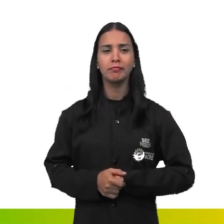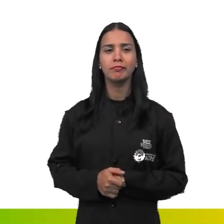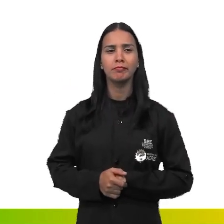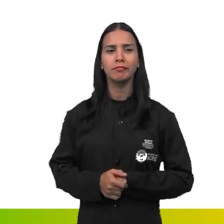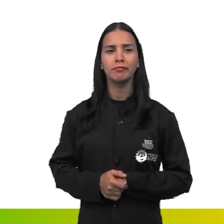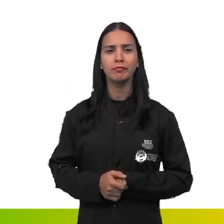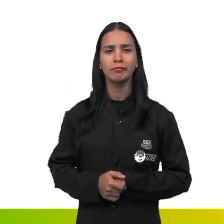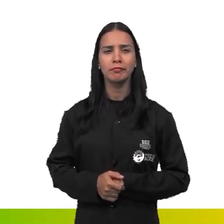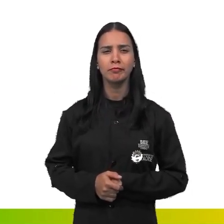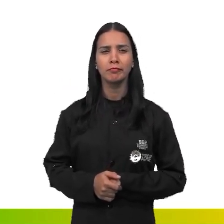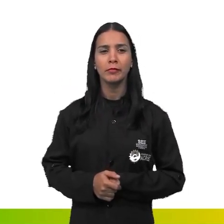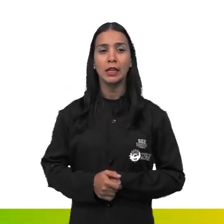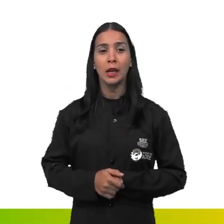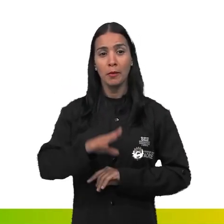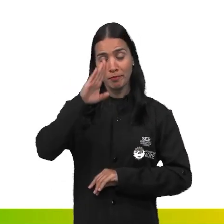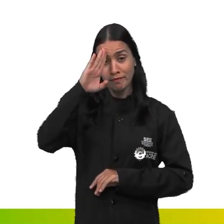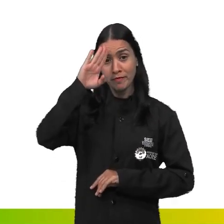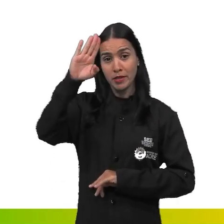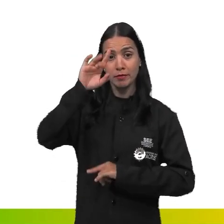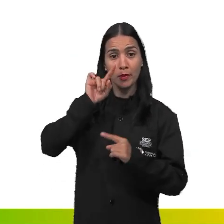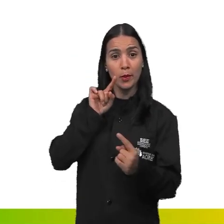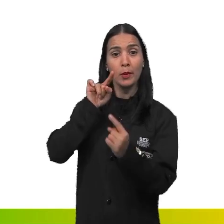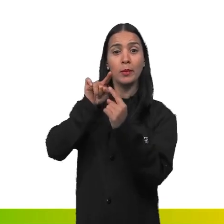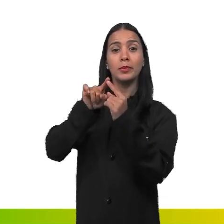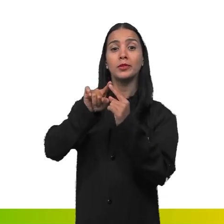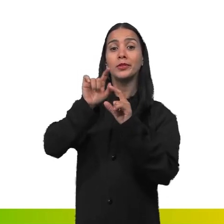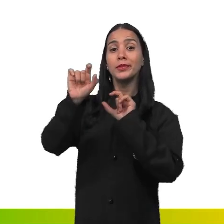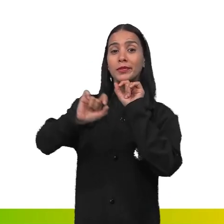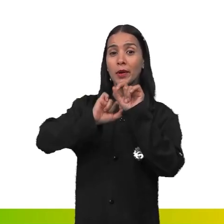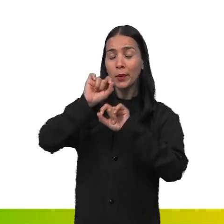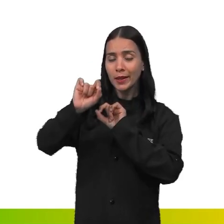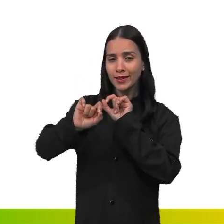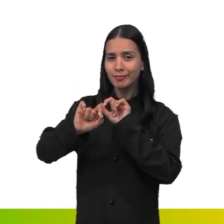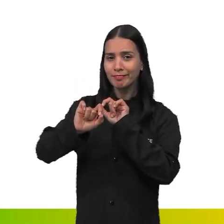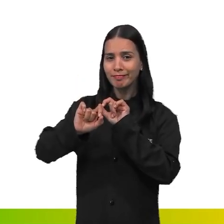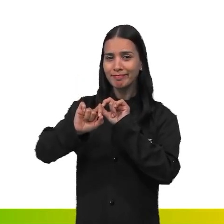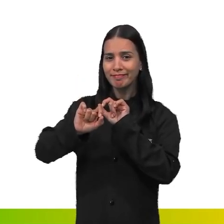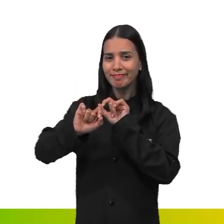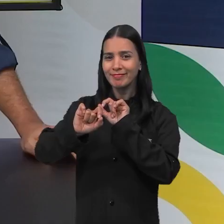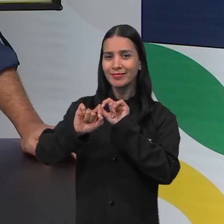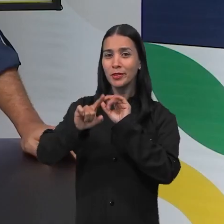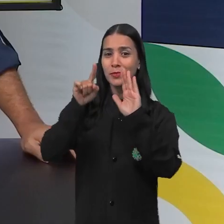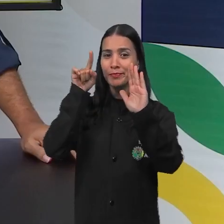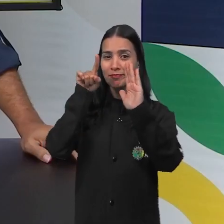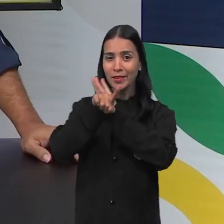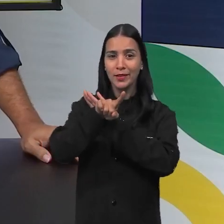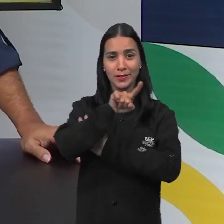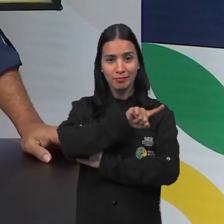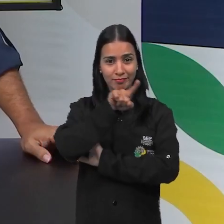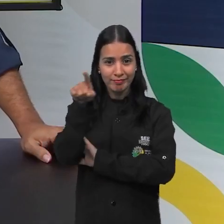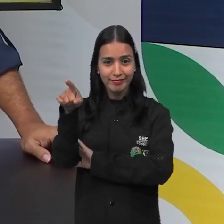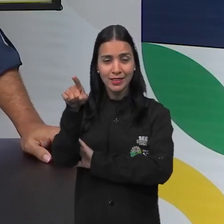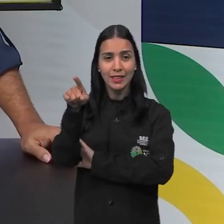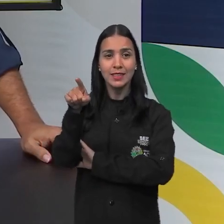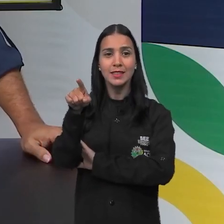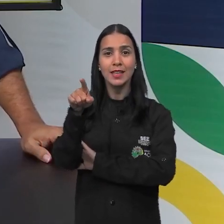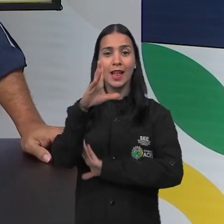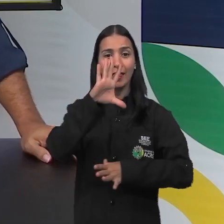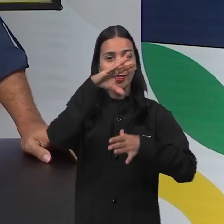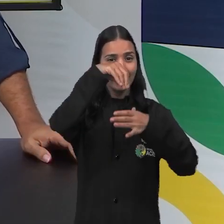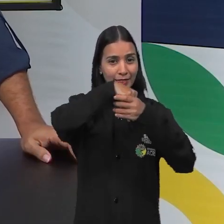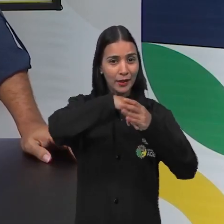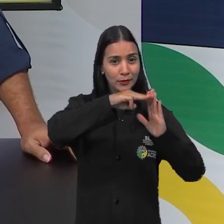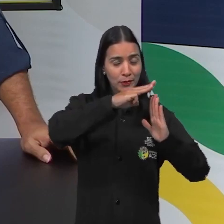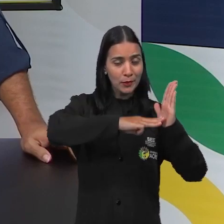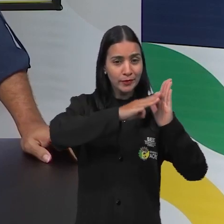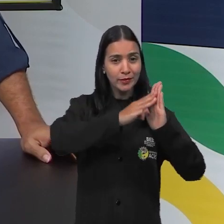Cujo principal objetivo é conquistar o que é que na modalidade de esportes de invasão, o que é que a